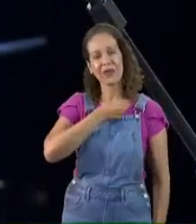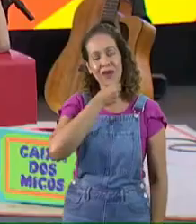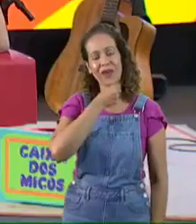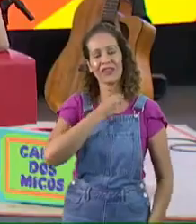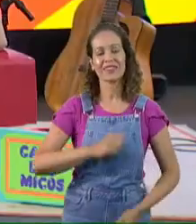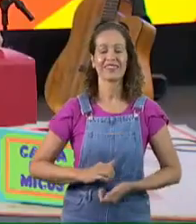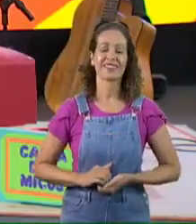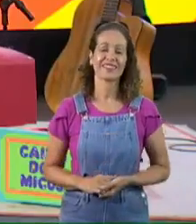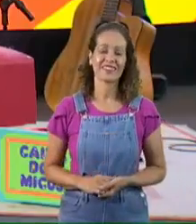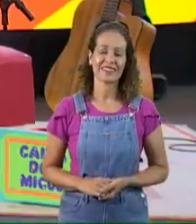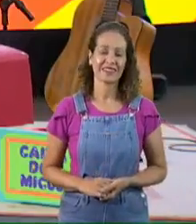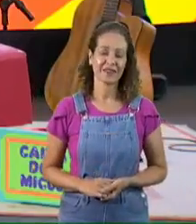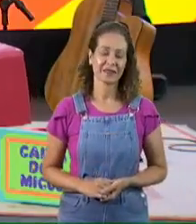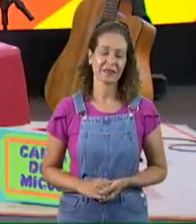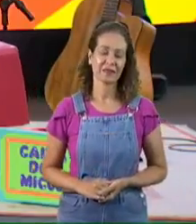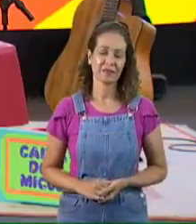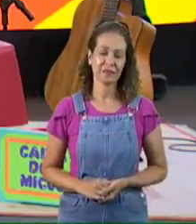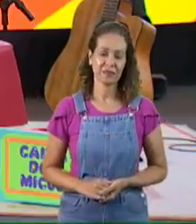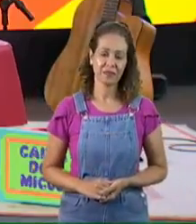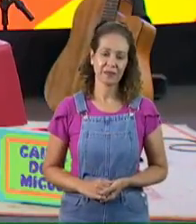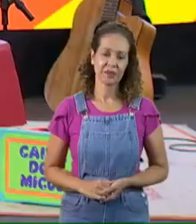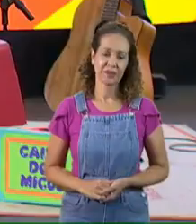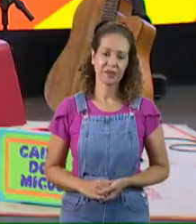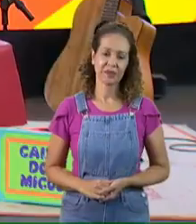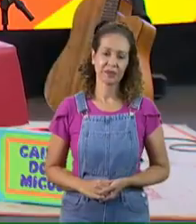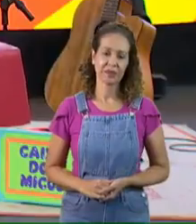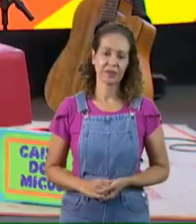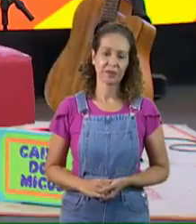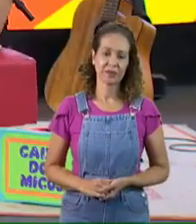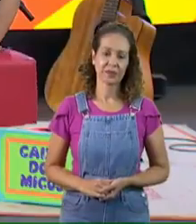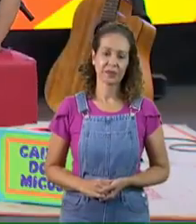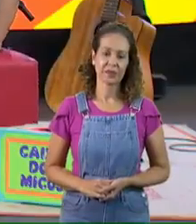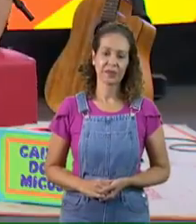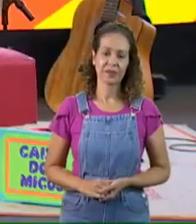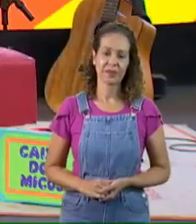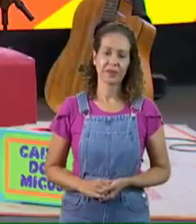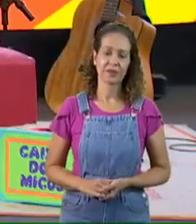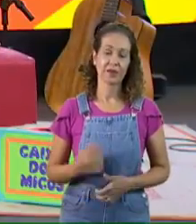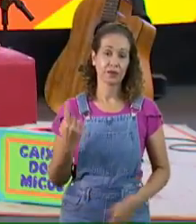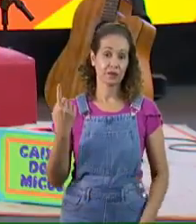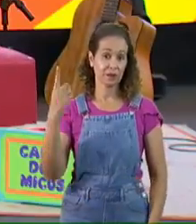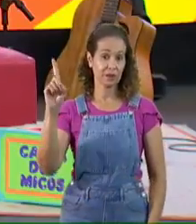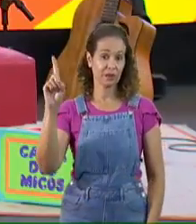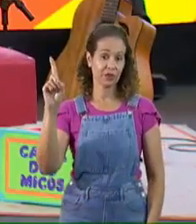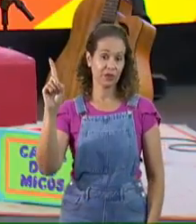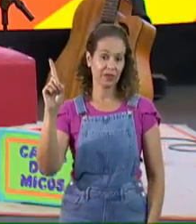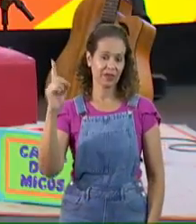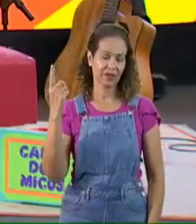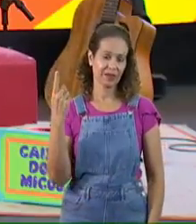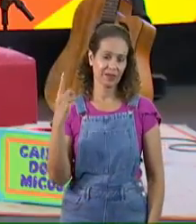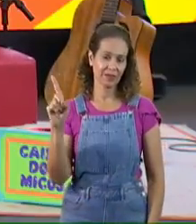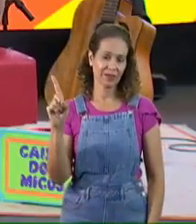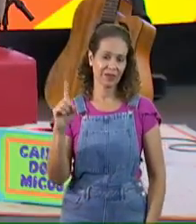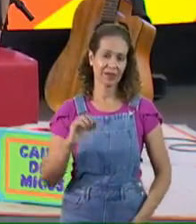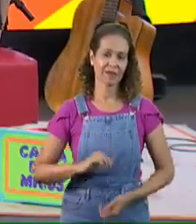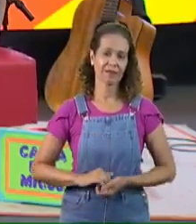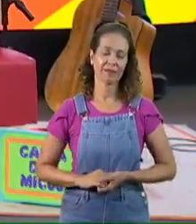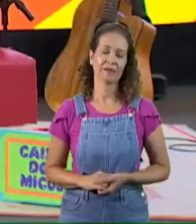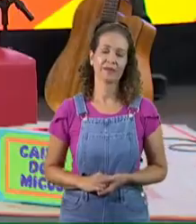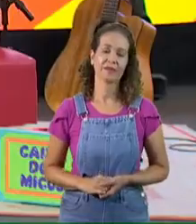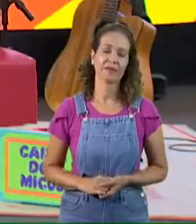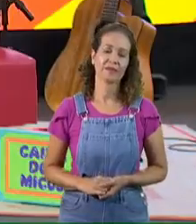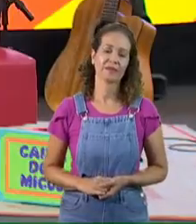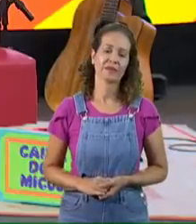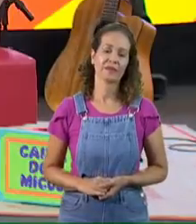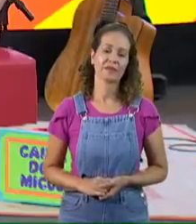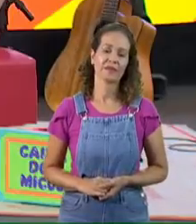vovô. Pega aqui para mim o dado. A minha última vez? Ei, a vez da Ai, tia meu Marina, Deus, hein? Deixa eu ver aqui. Vamos